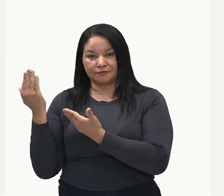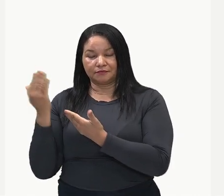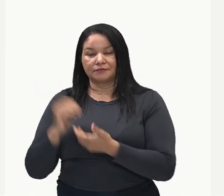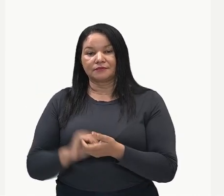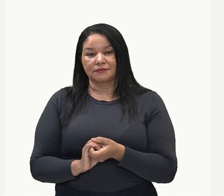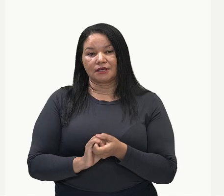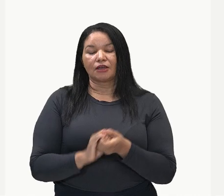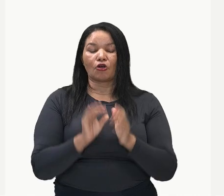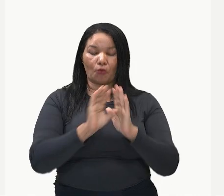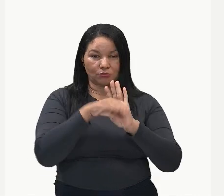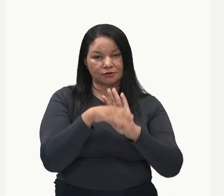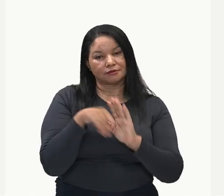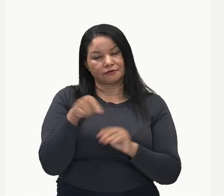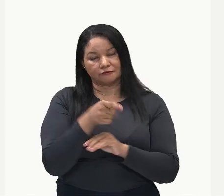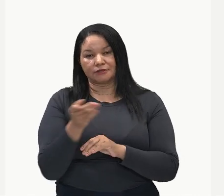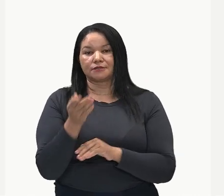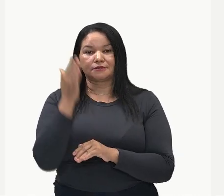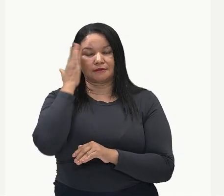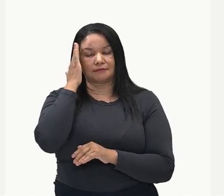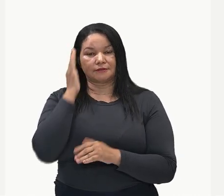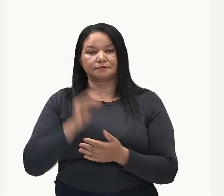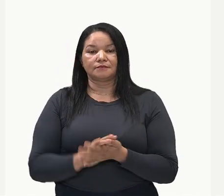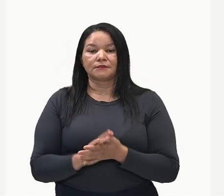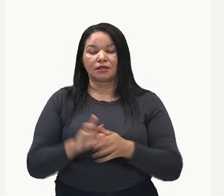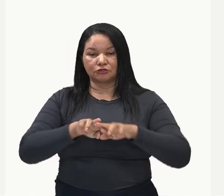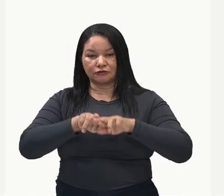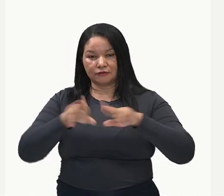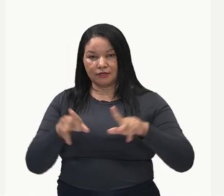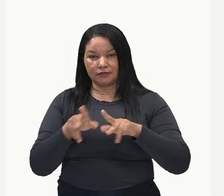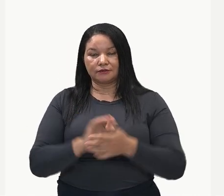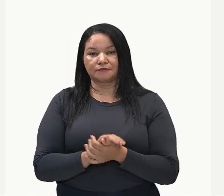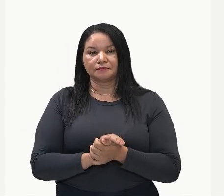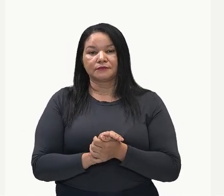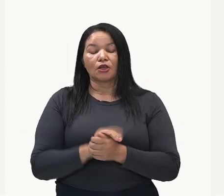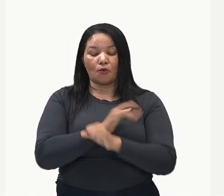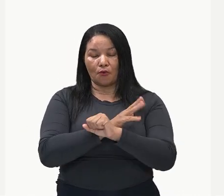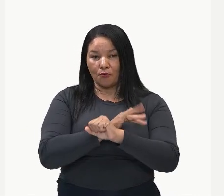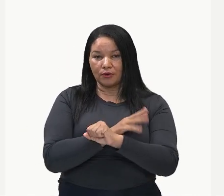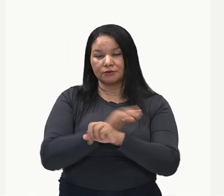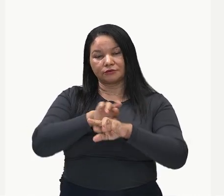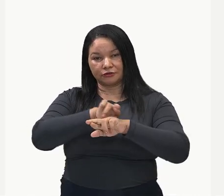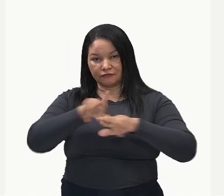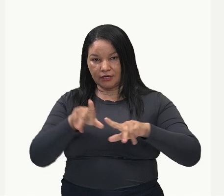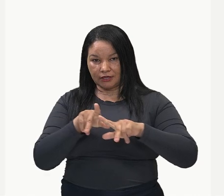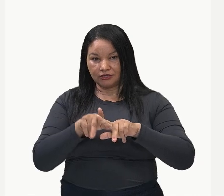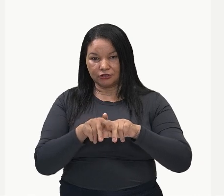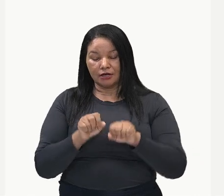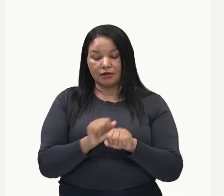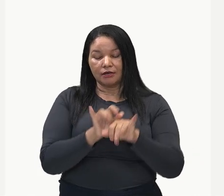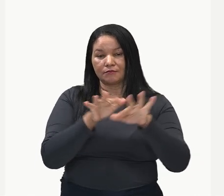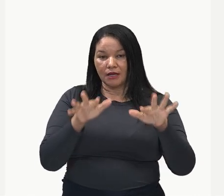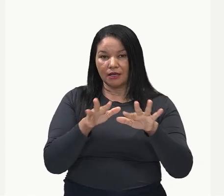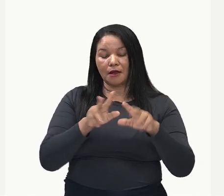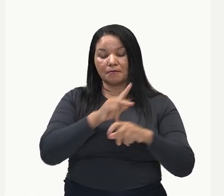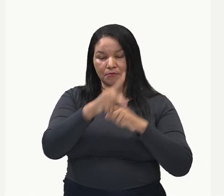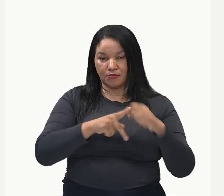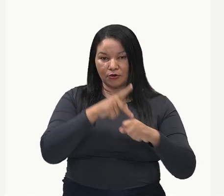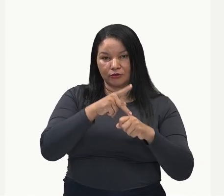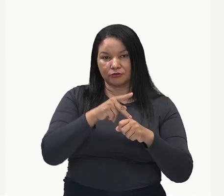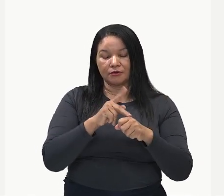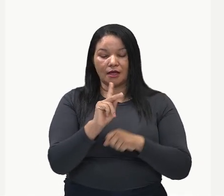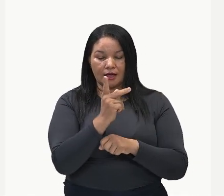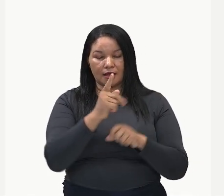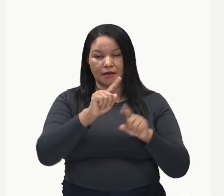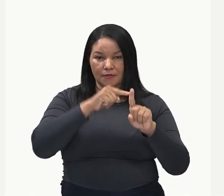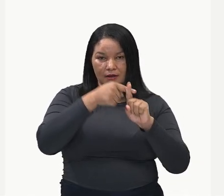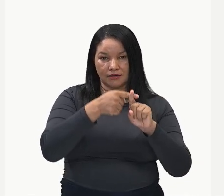para vocês. Então, para diferenciar dos ácidos, o ácido, quando em solução aquosa, libera prótons, H+.